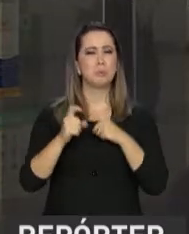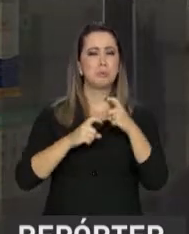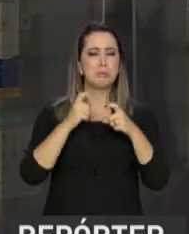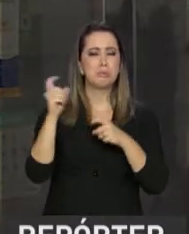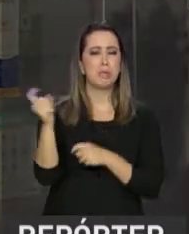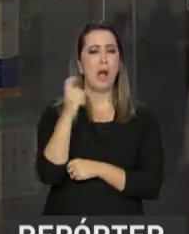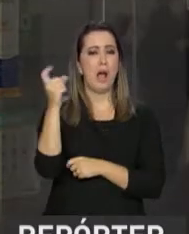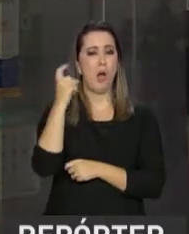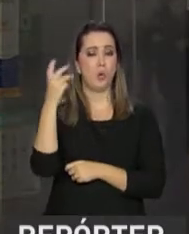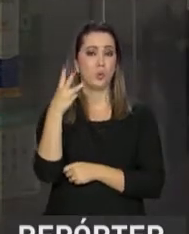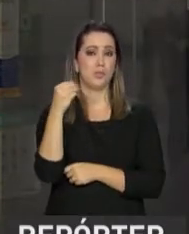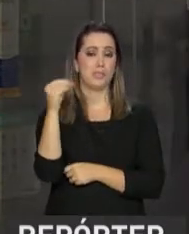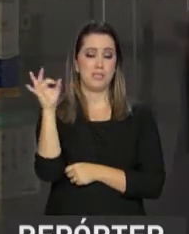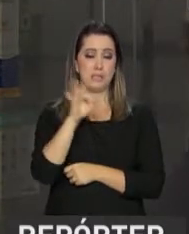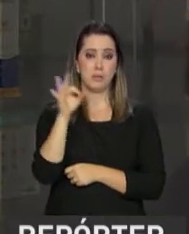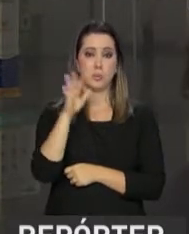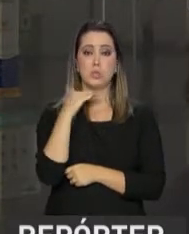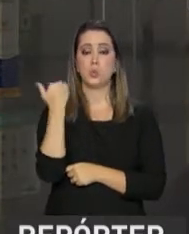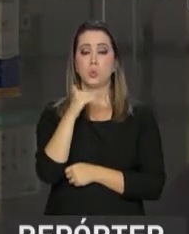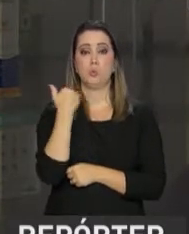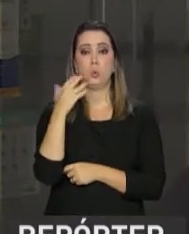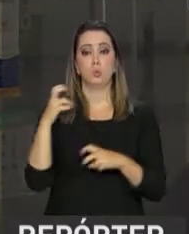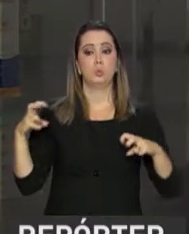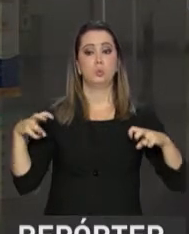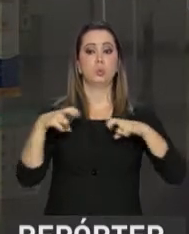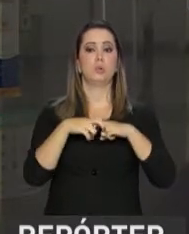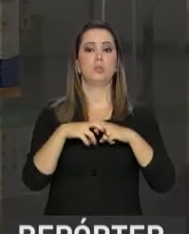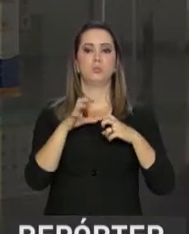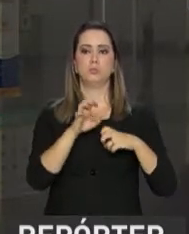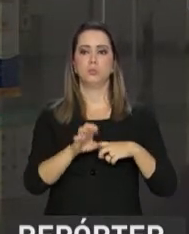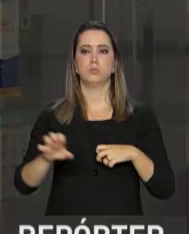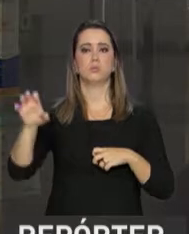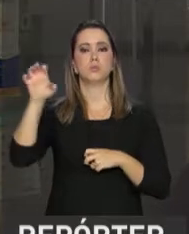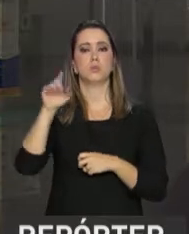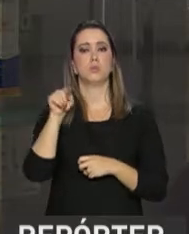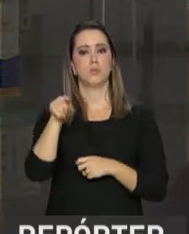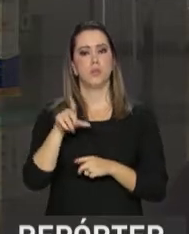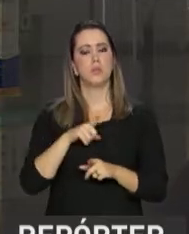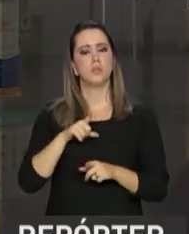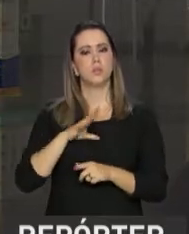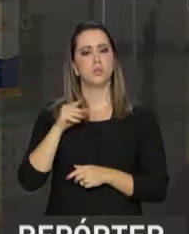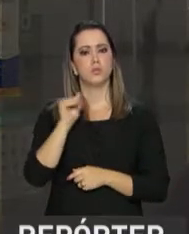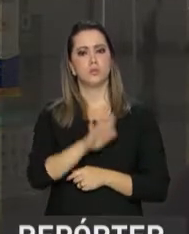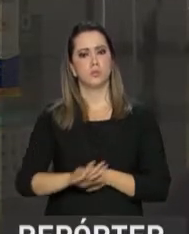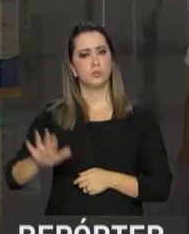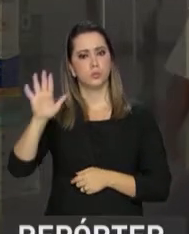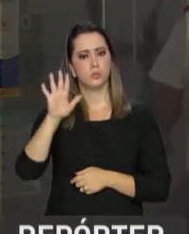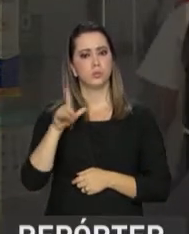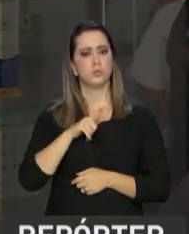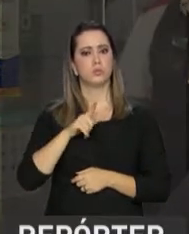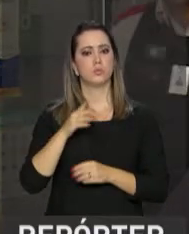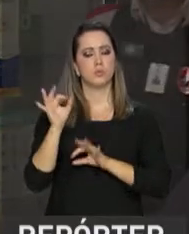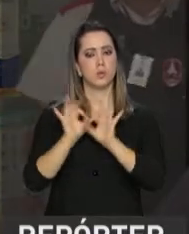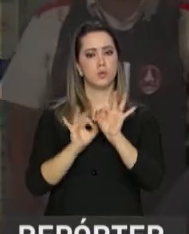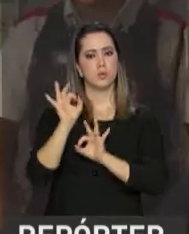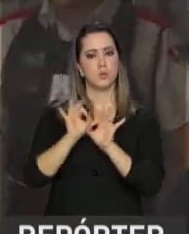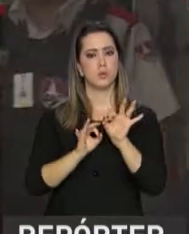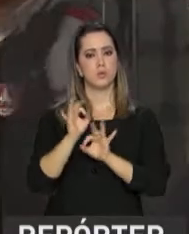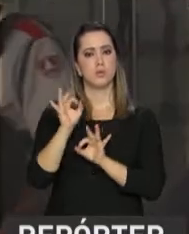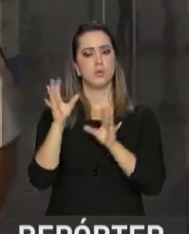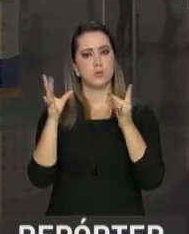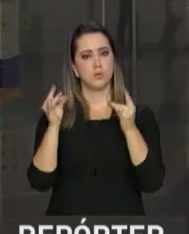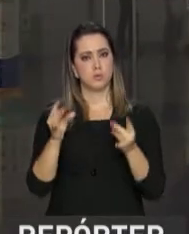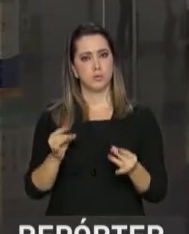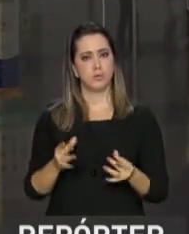quase 30% dos mortes e acidentes nesses estados. Então teremos reforço nesses estados e em todos os outros estados teremos um planejamento específico